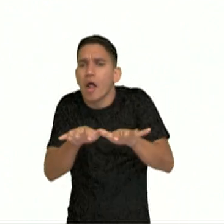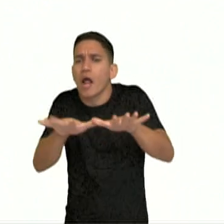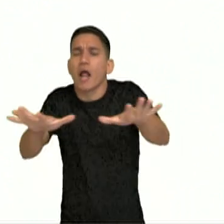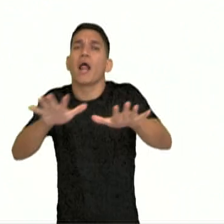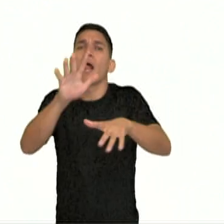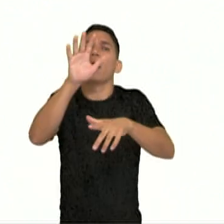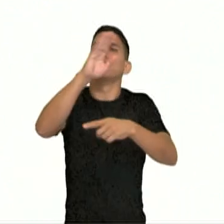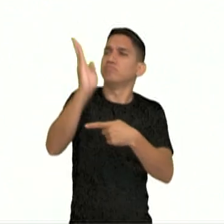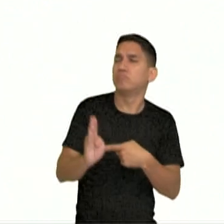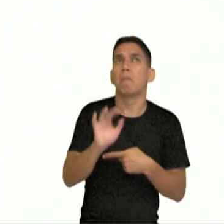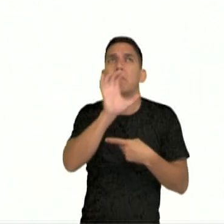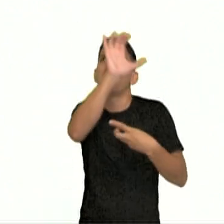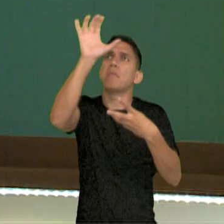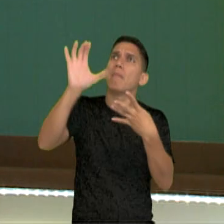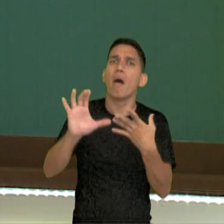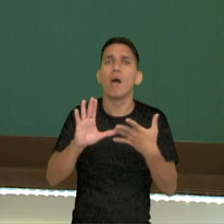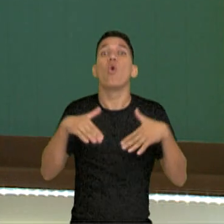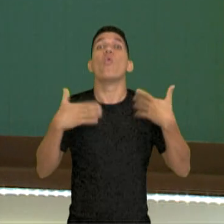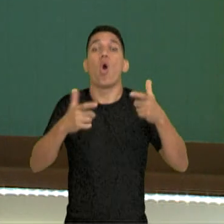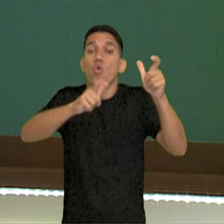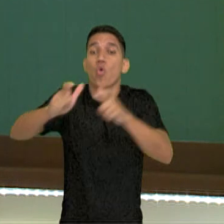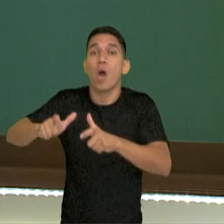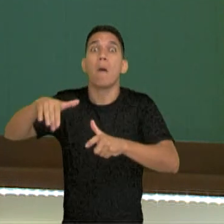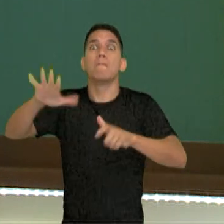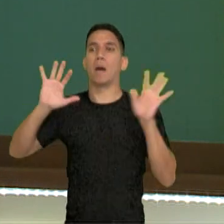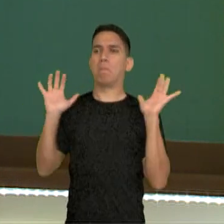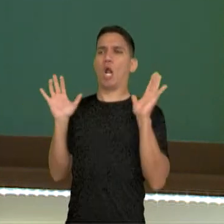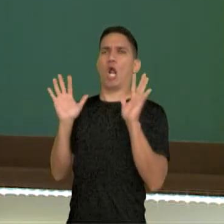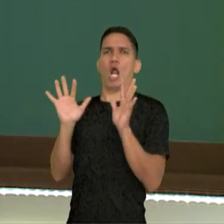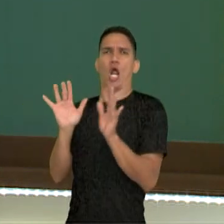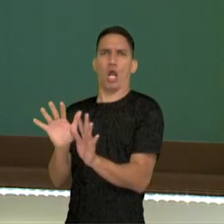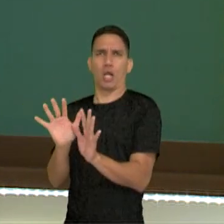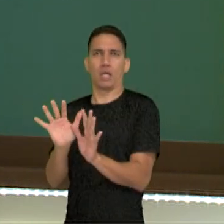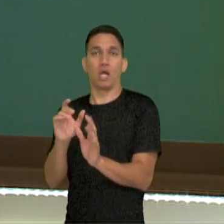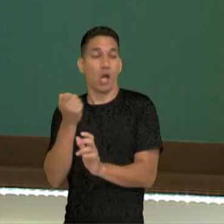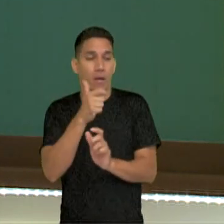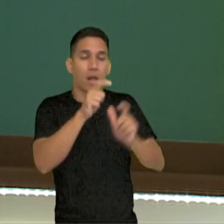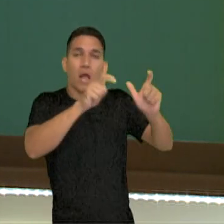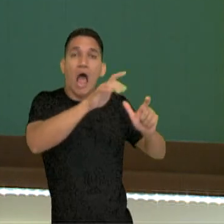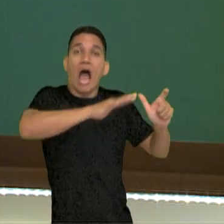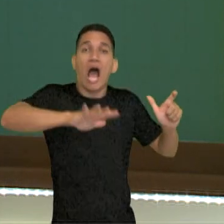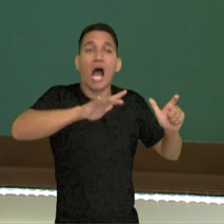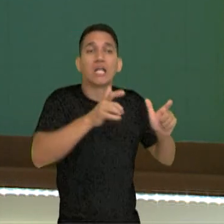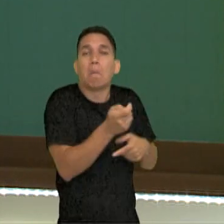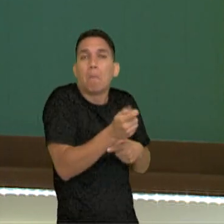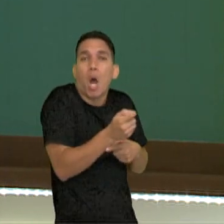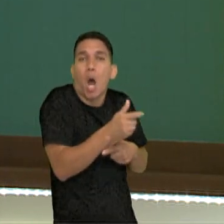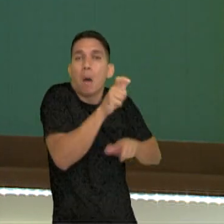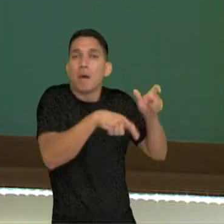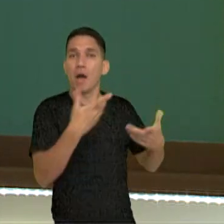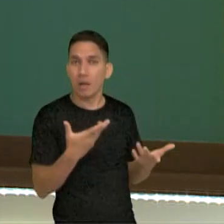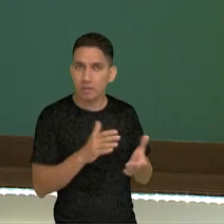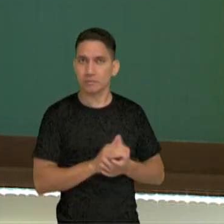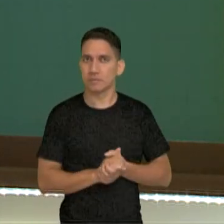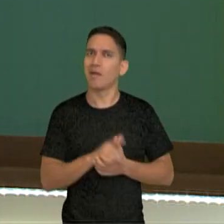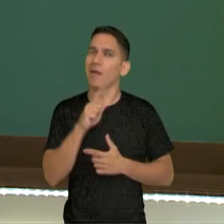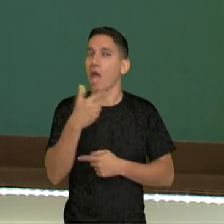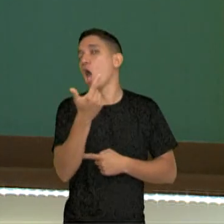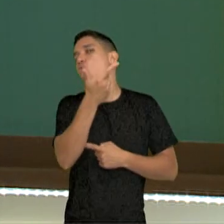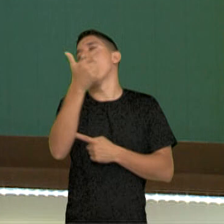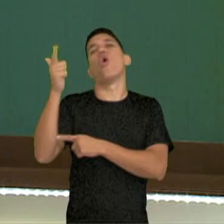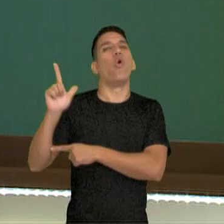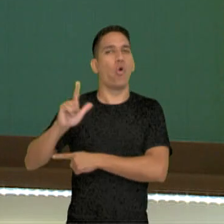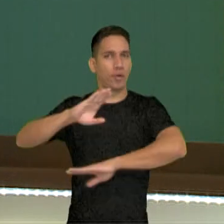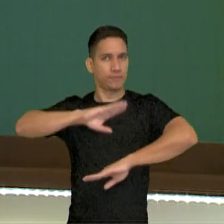território, quais são as áreas de maior concentração populacional, áreas de menor concentração populacional. São outros